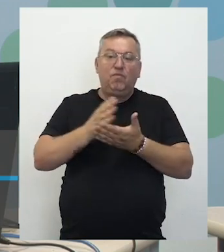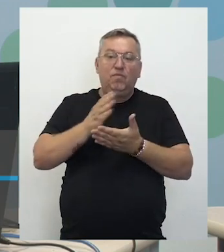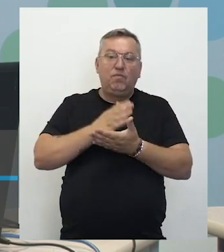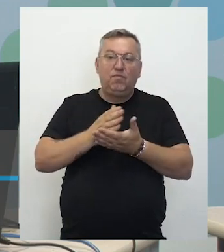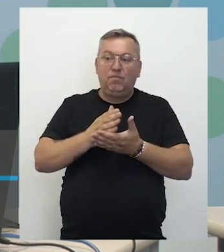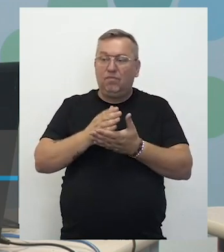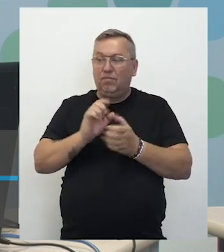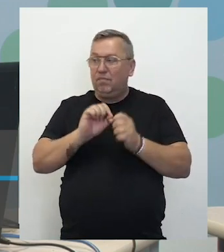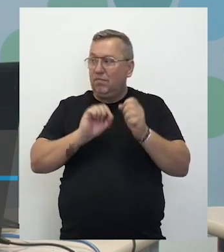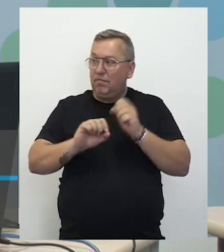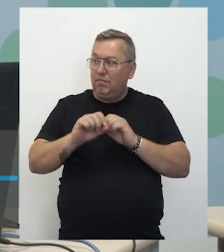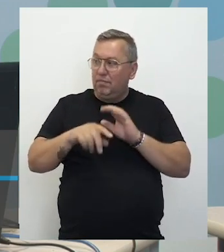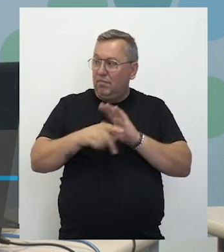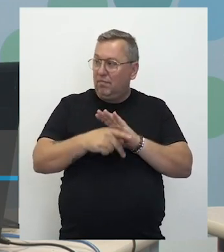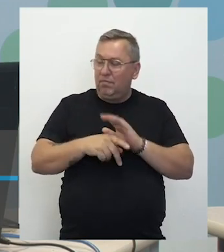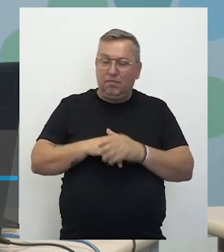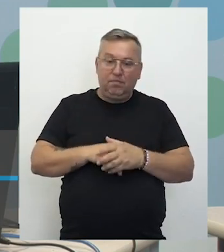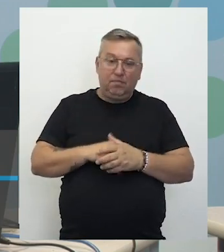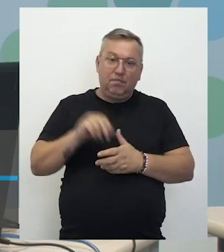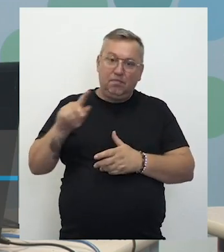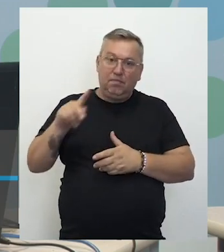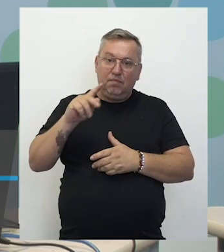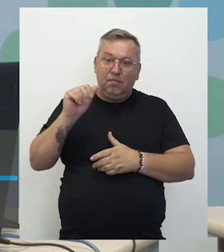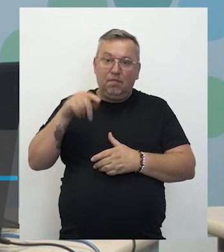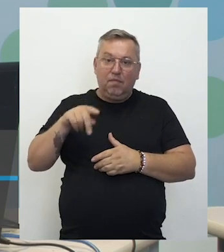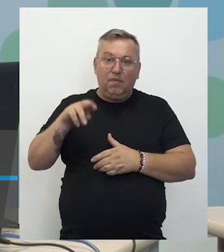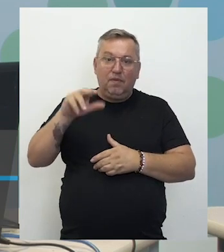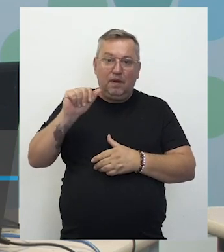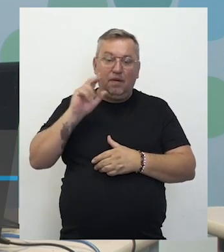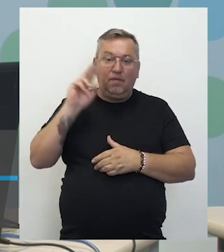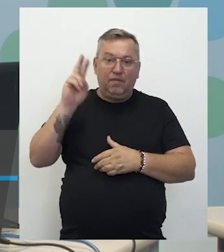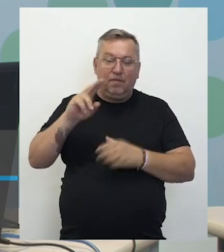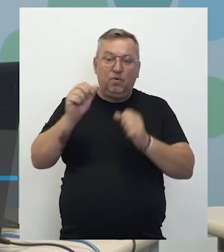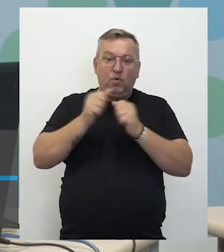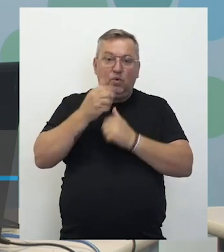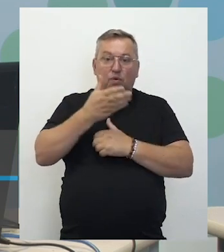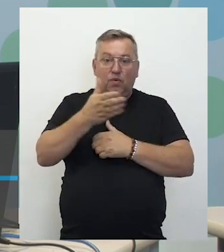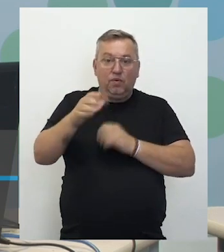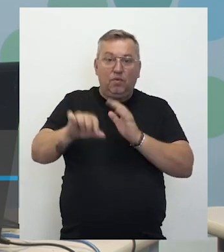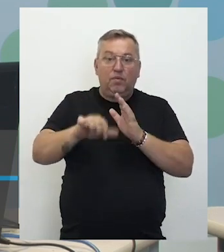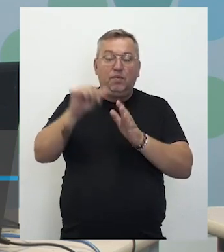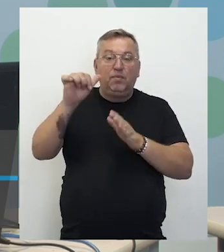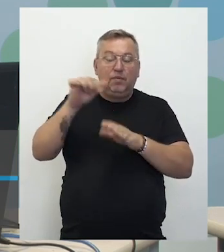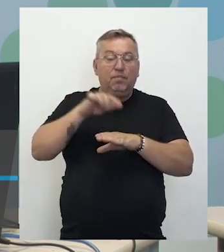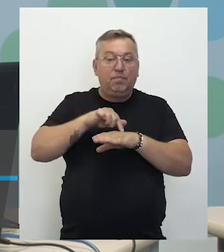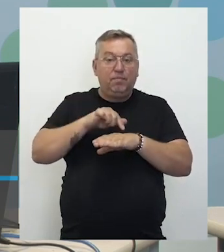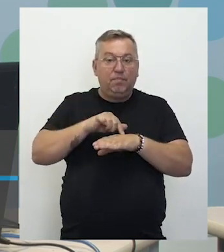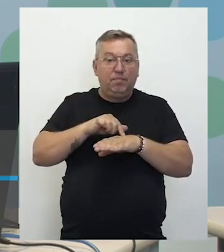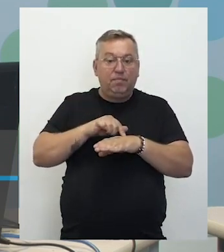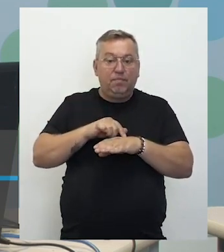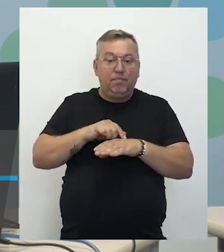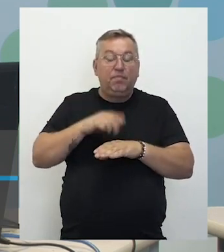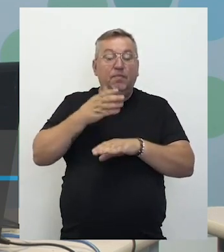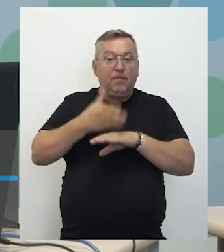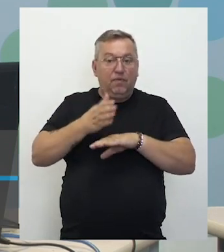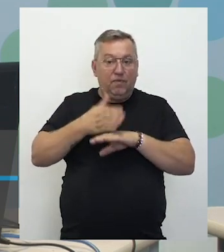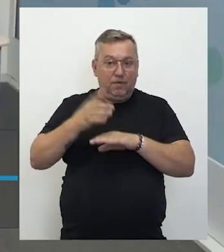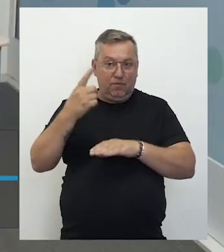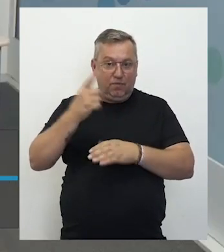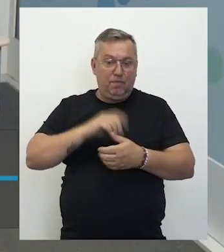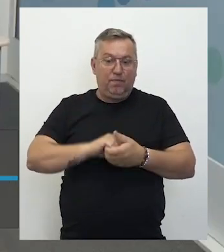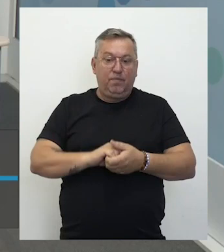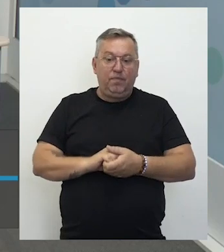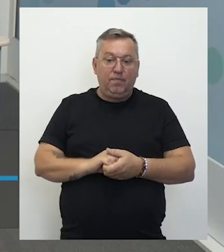essa mecânica aí. A professora Andréia vai fazer a leitura com vocês desse primeiro momento, né, da atividade 1, não é isso,